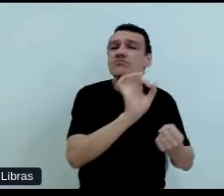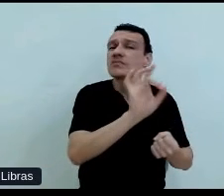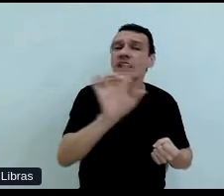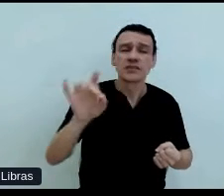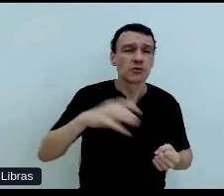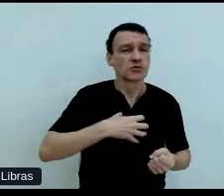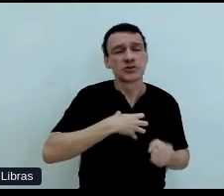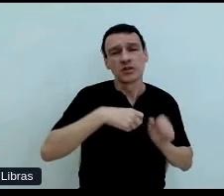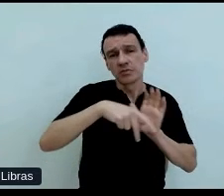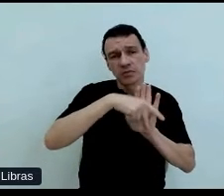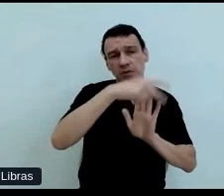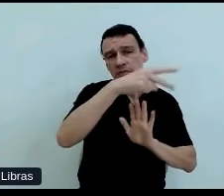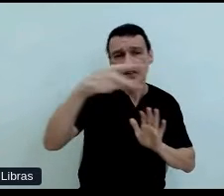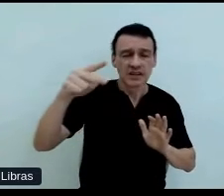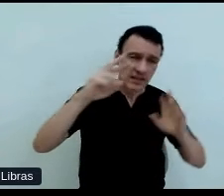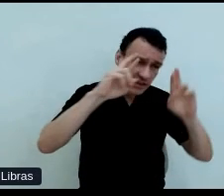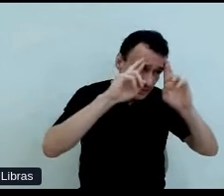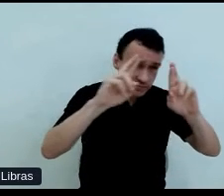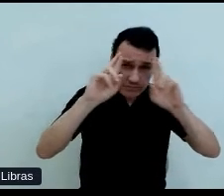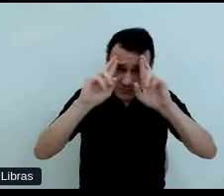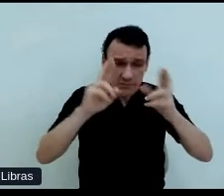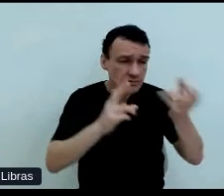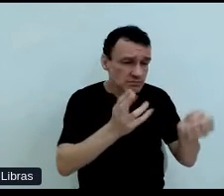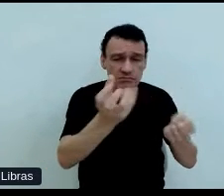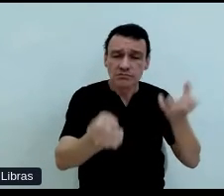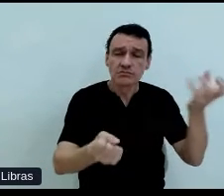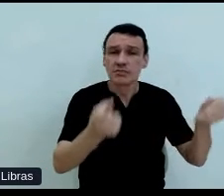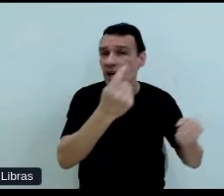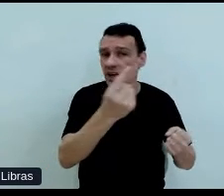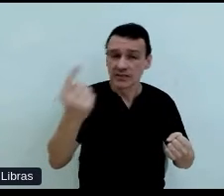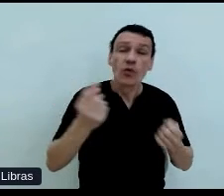as pessoas que são iguais e são diferentes,